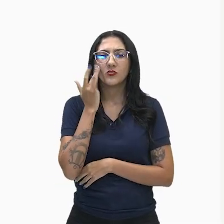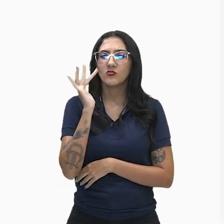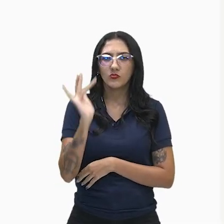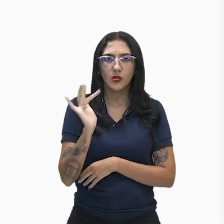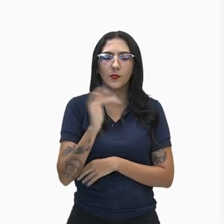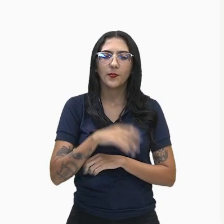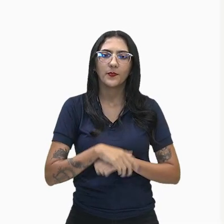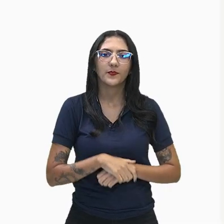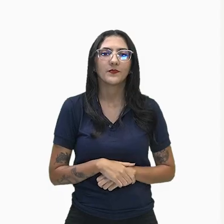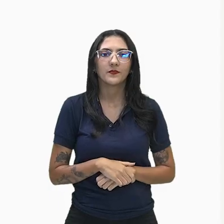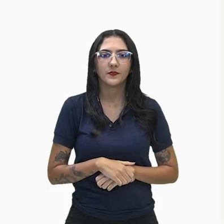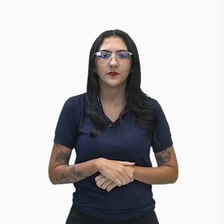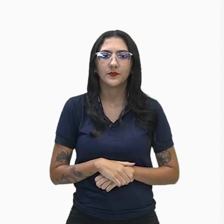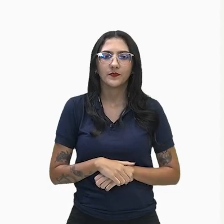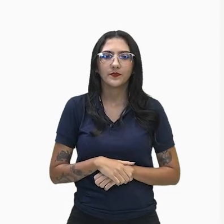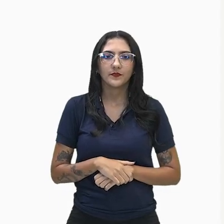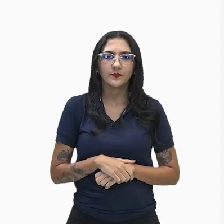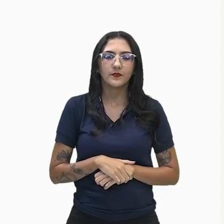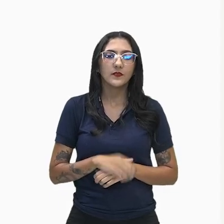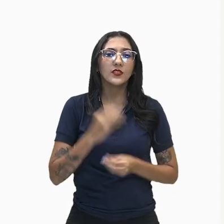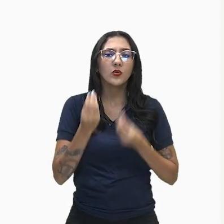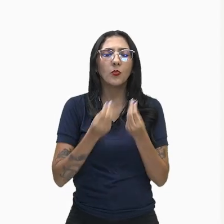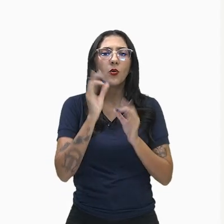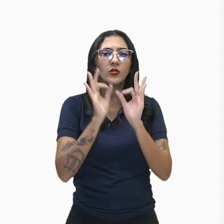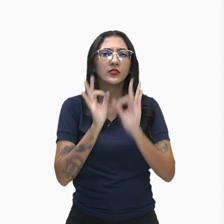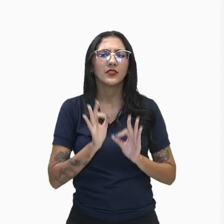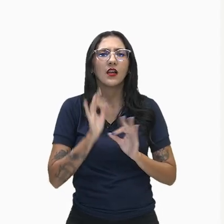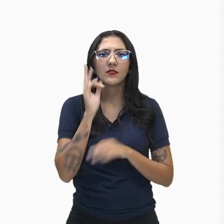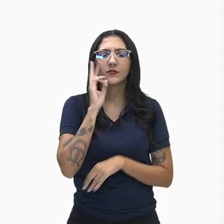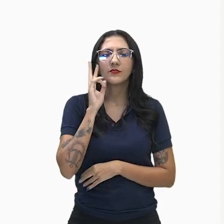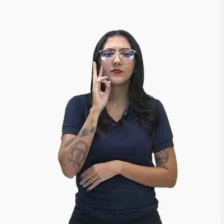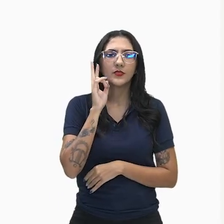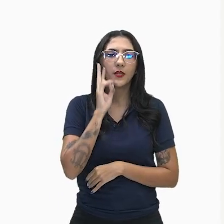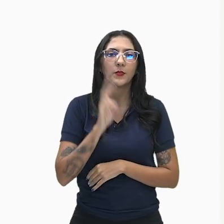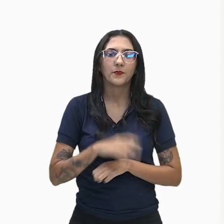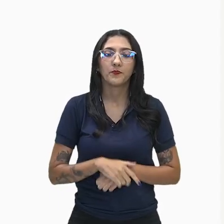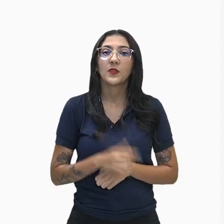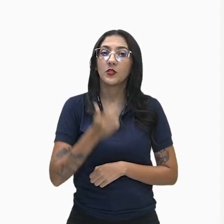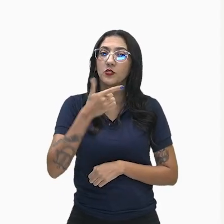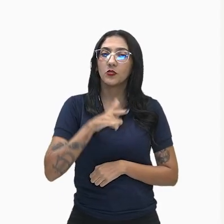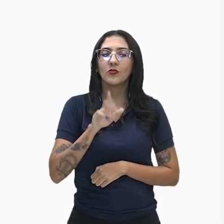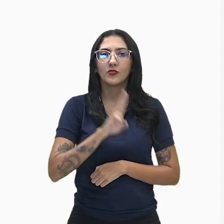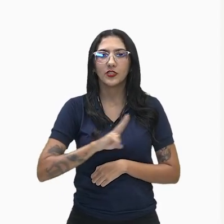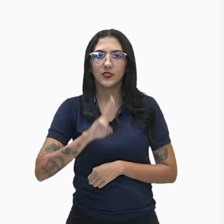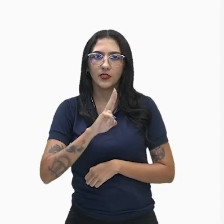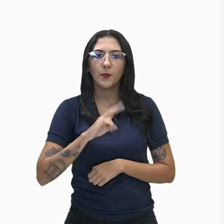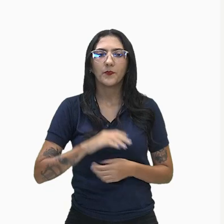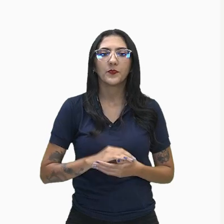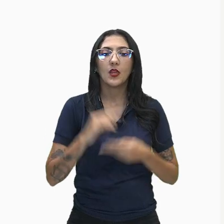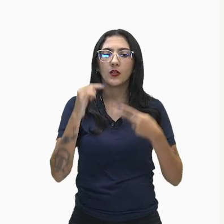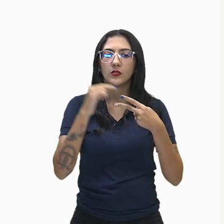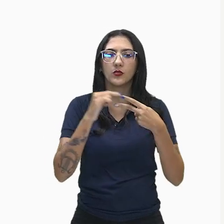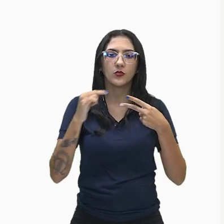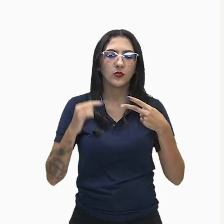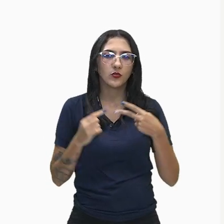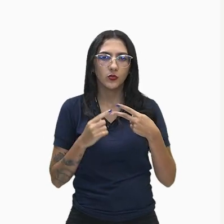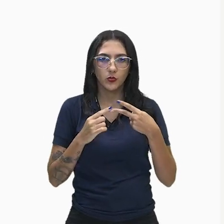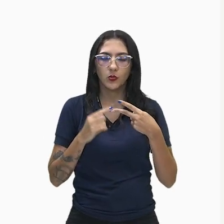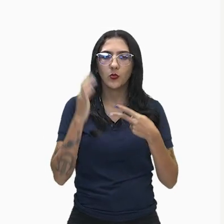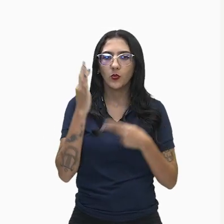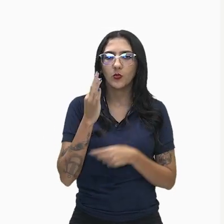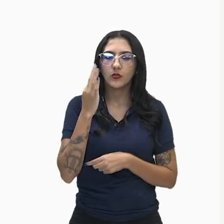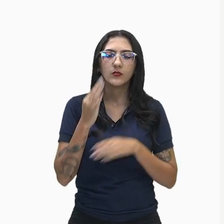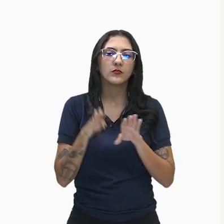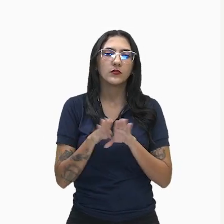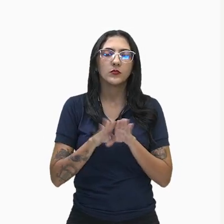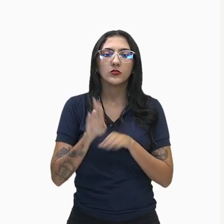Ah, mas para resolver essa situação a gente vai fazer o que então? Vamos utilizar o Teorema de Pitágoras. Uma vez que nós estamos diante de um triângulo retângulo, nós